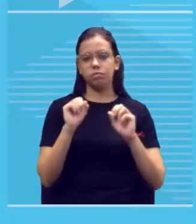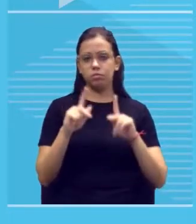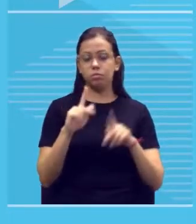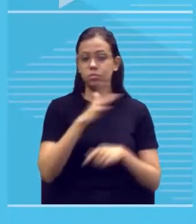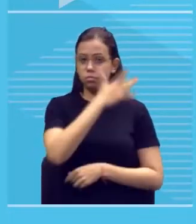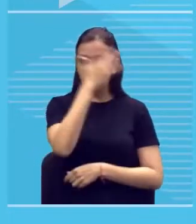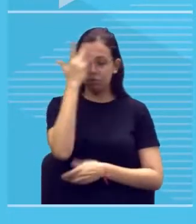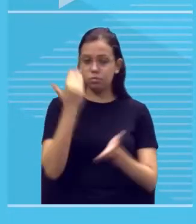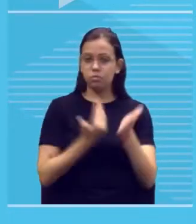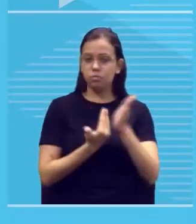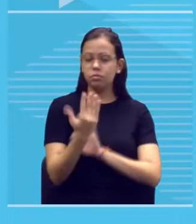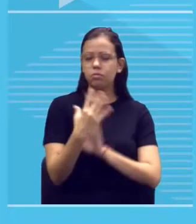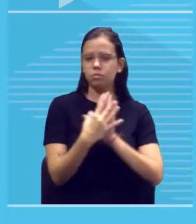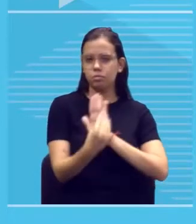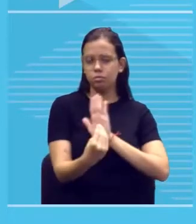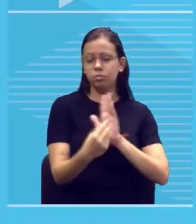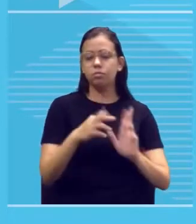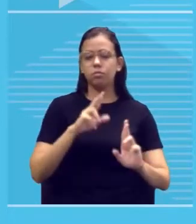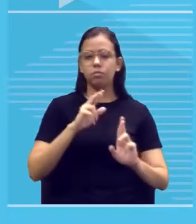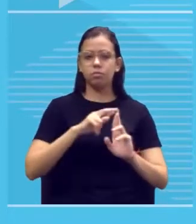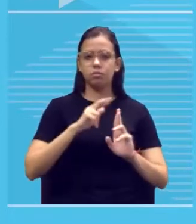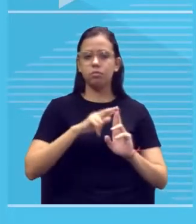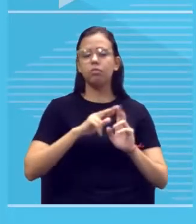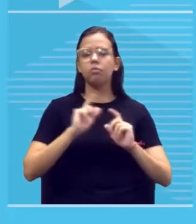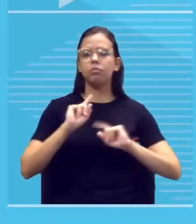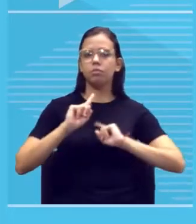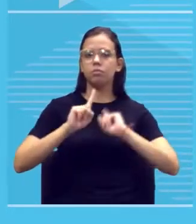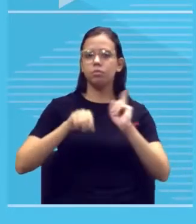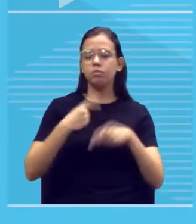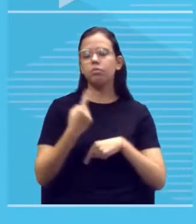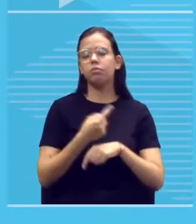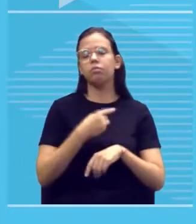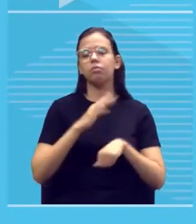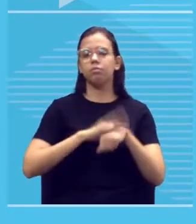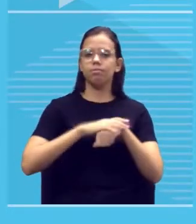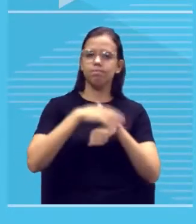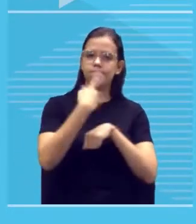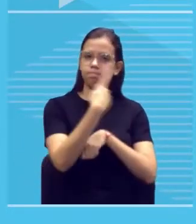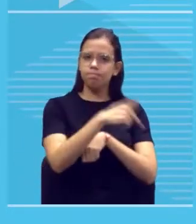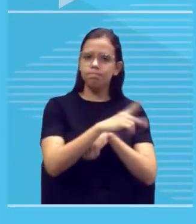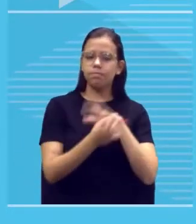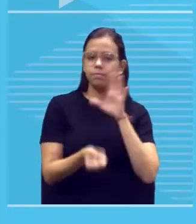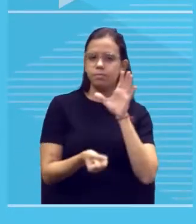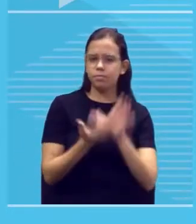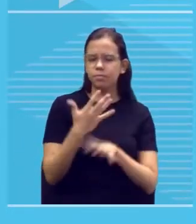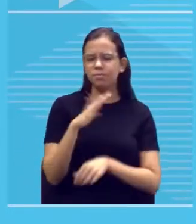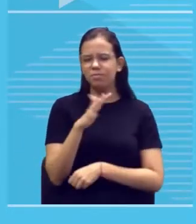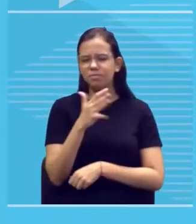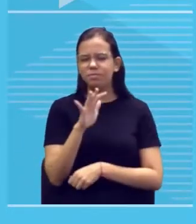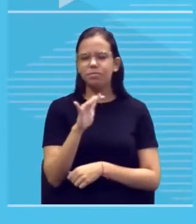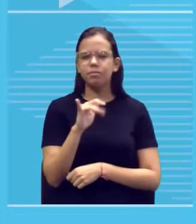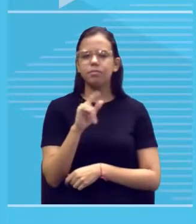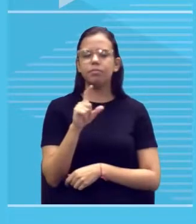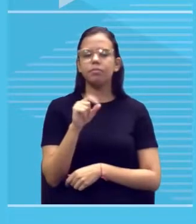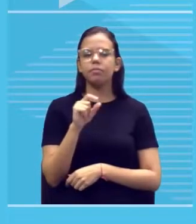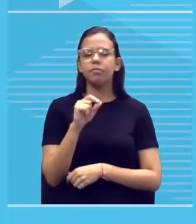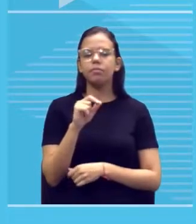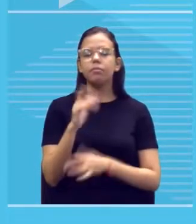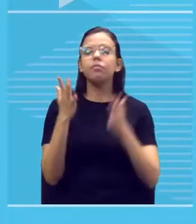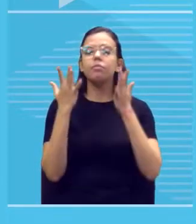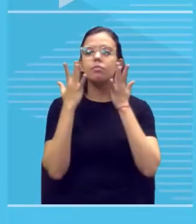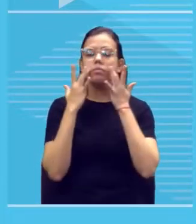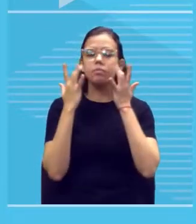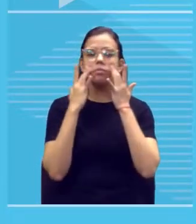as pessoas passaram a usar depois e ele estabeleceu mais ou menos como o teatro grego fez